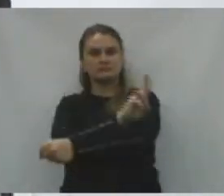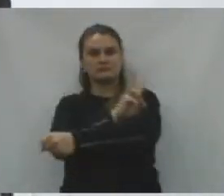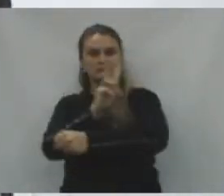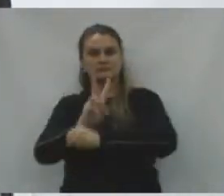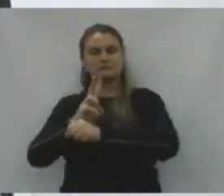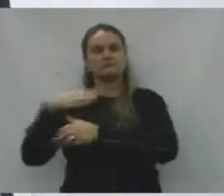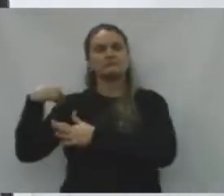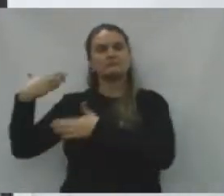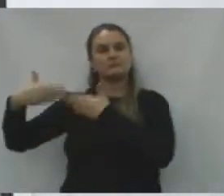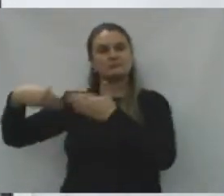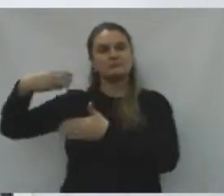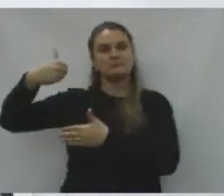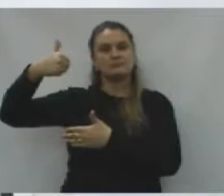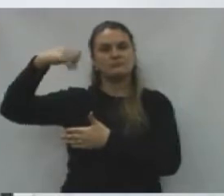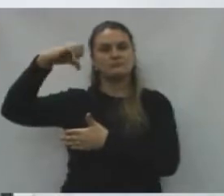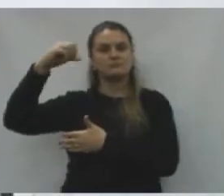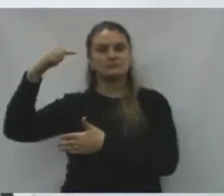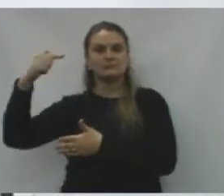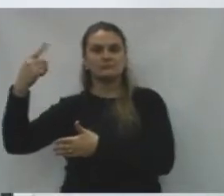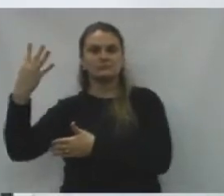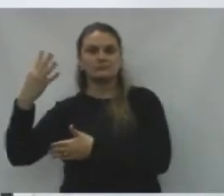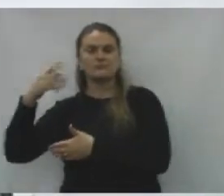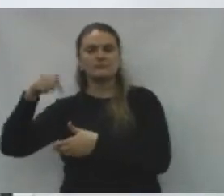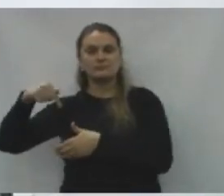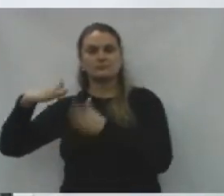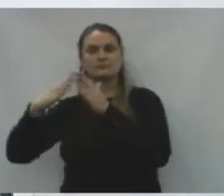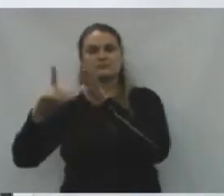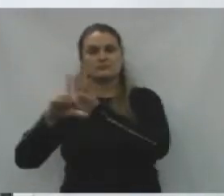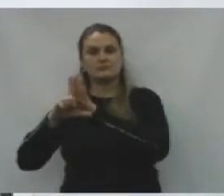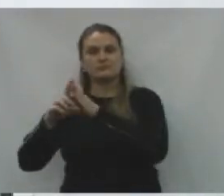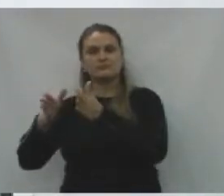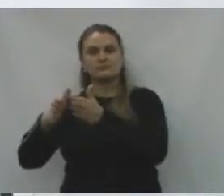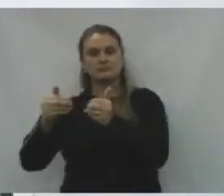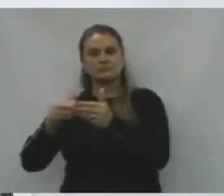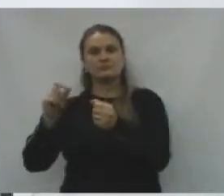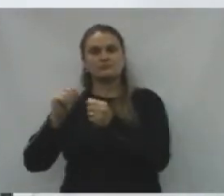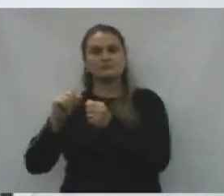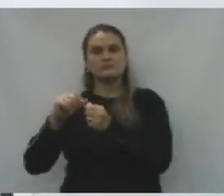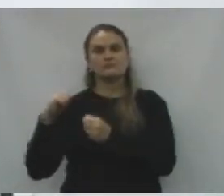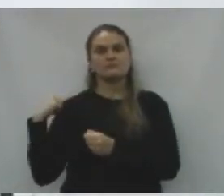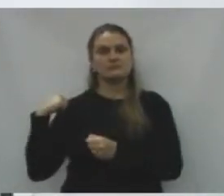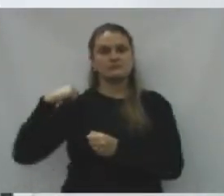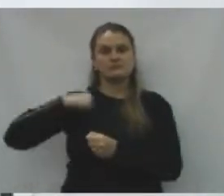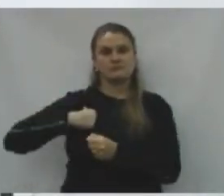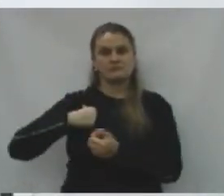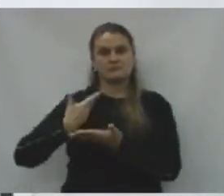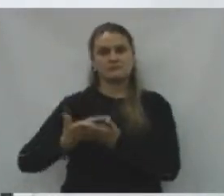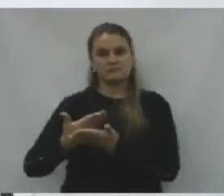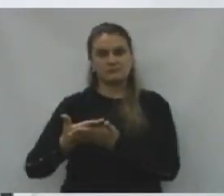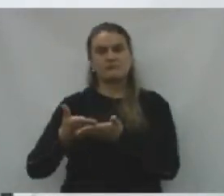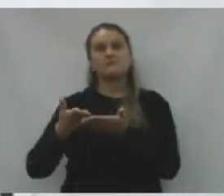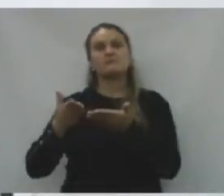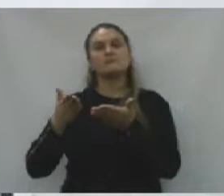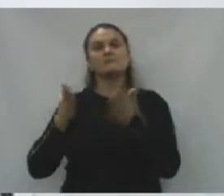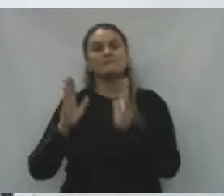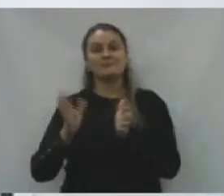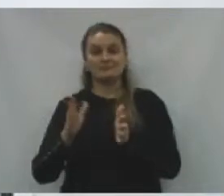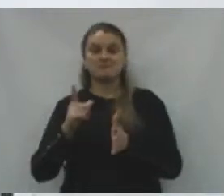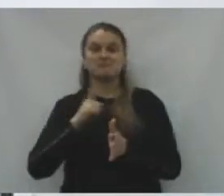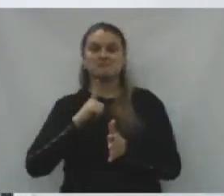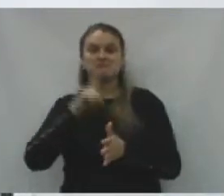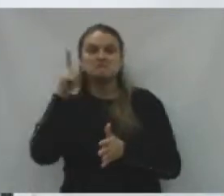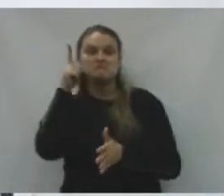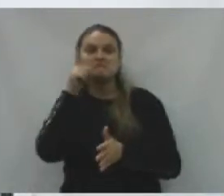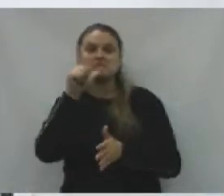desde 1974, quando por essa casa tramitou o pedido para a criação de bolsas. E agora temos